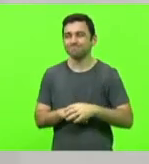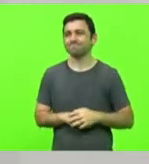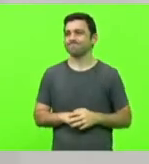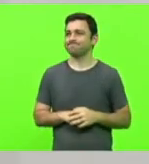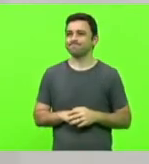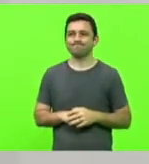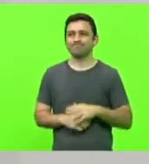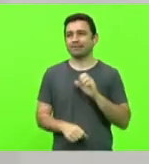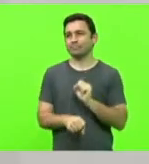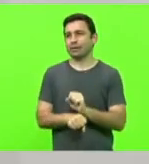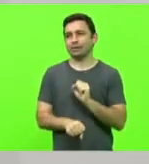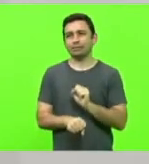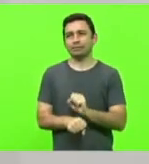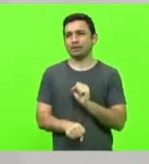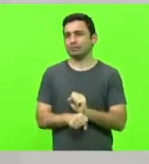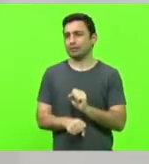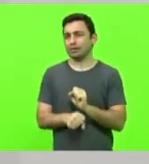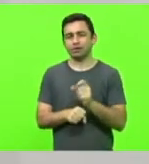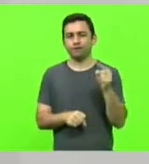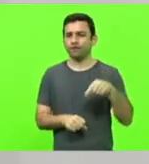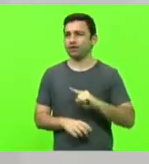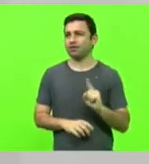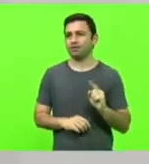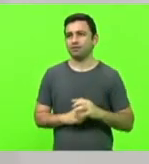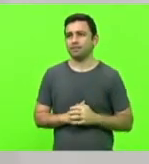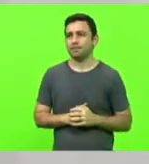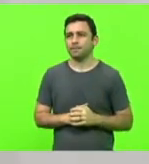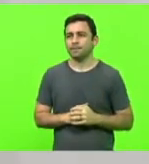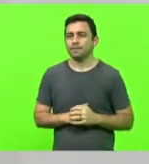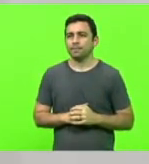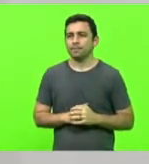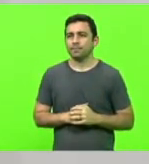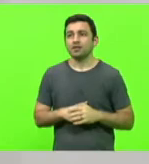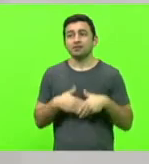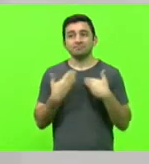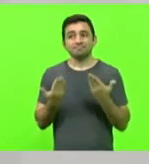vai esperar sentado. Infelizmente.